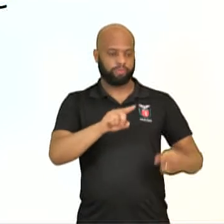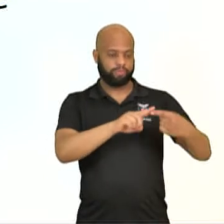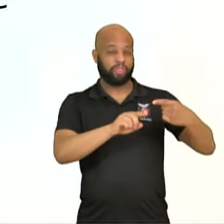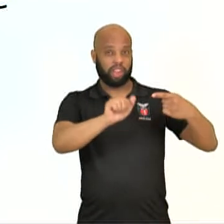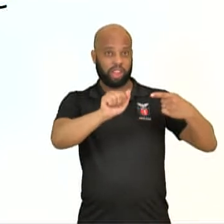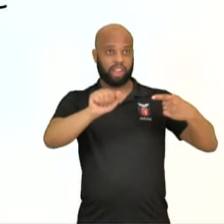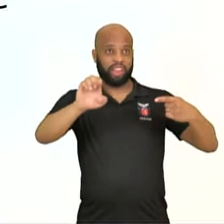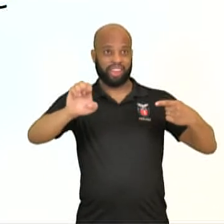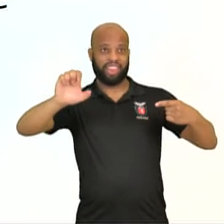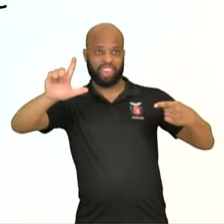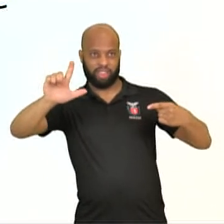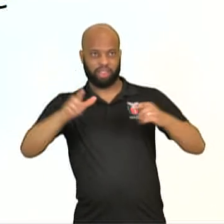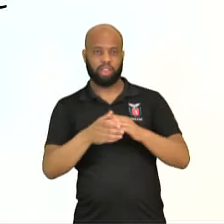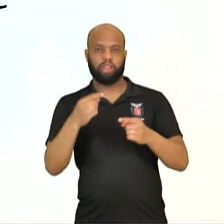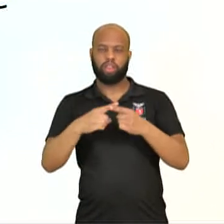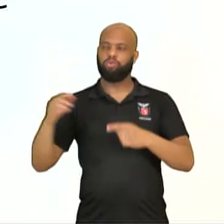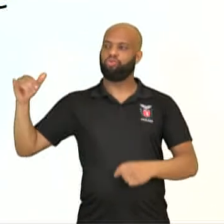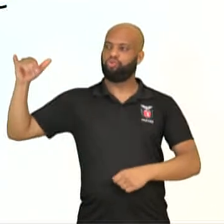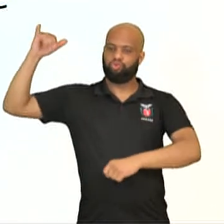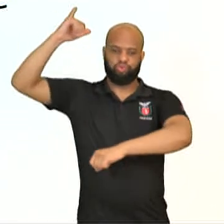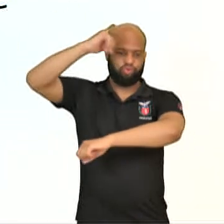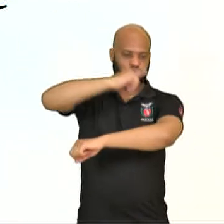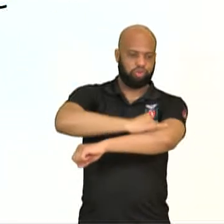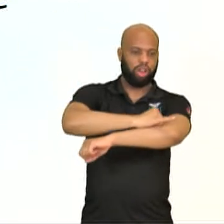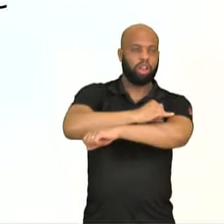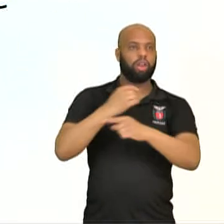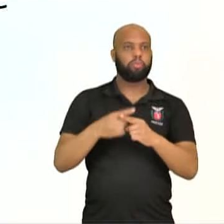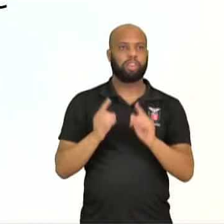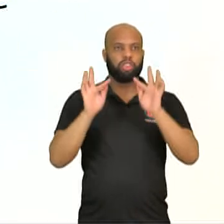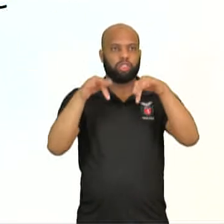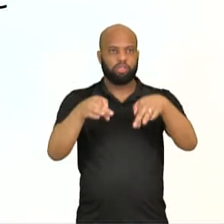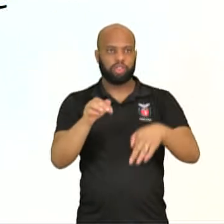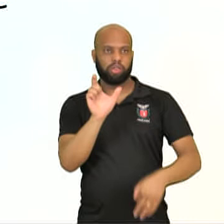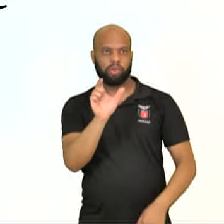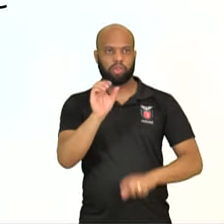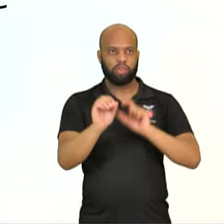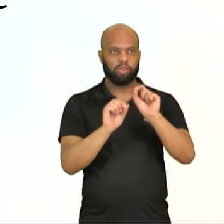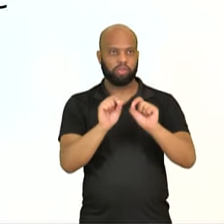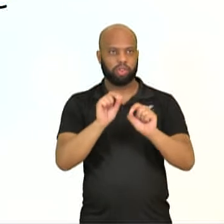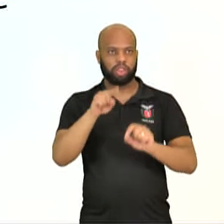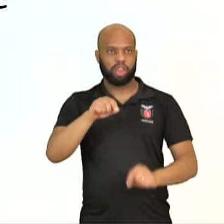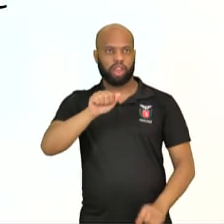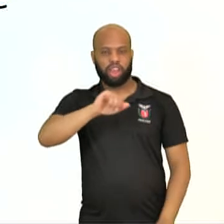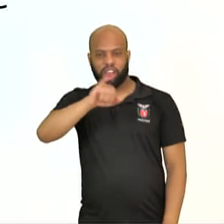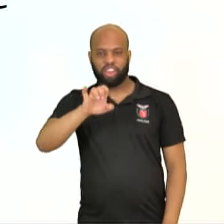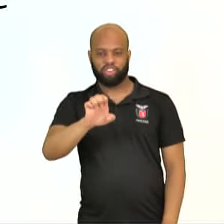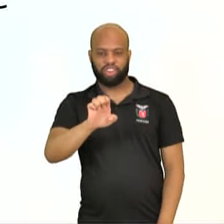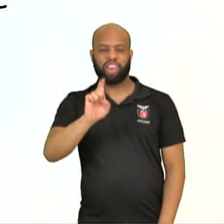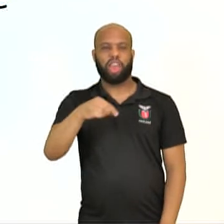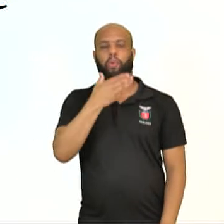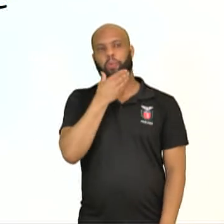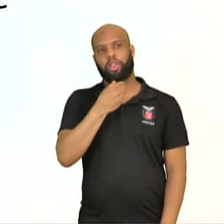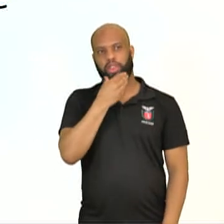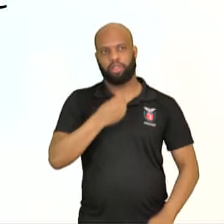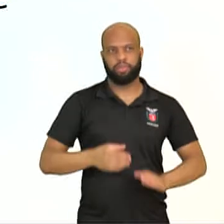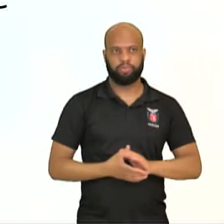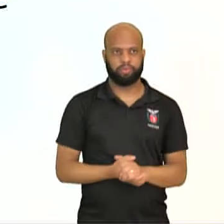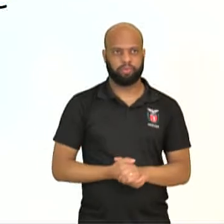aterrizaje, observem que a palavra termina com arre, é masculina, com êxito. Los